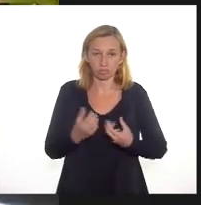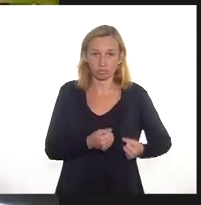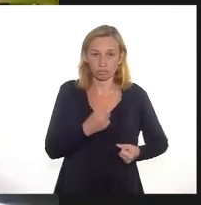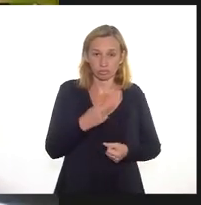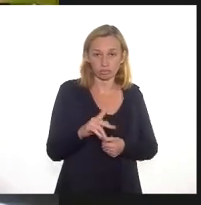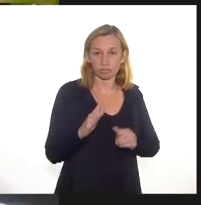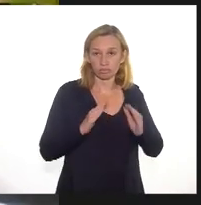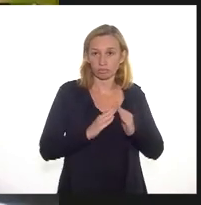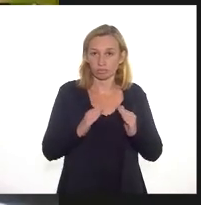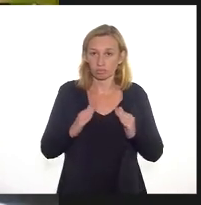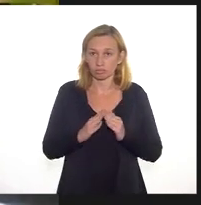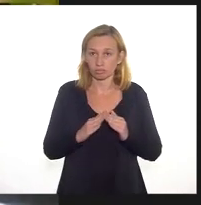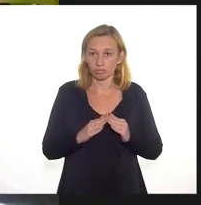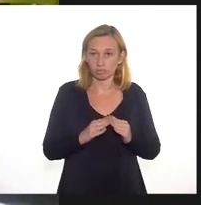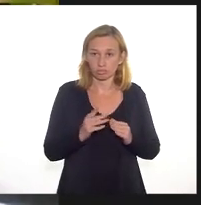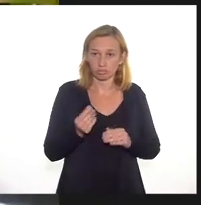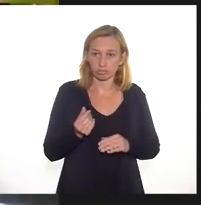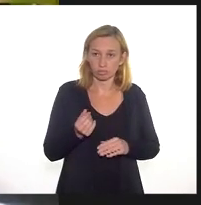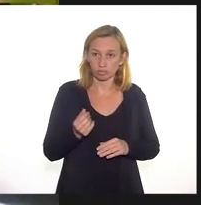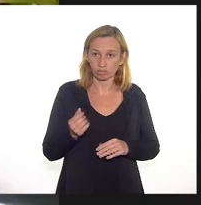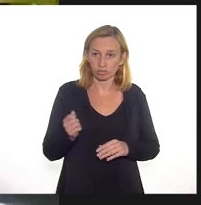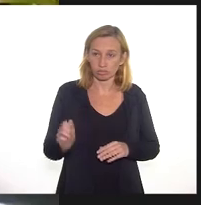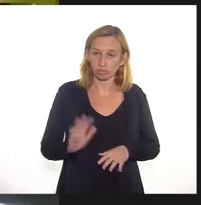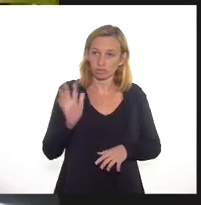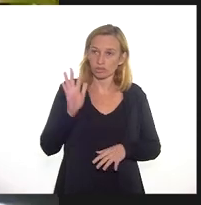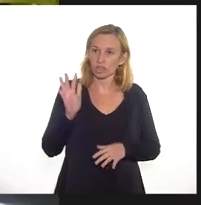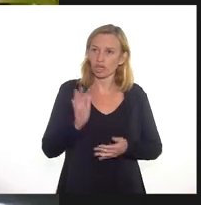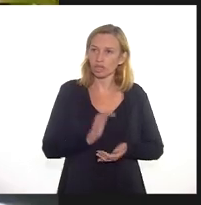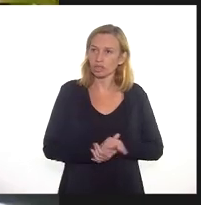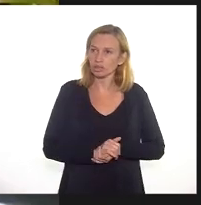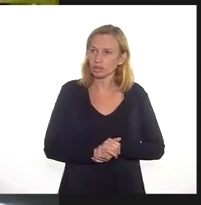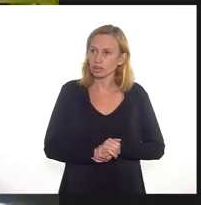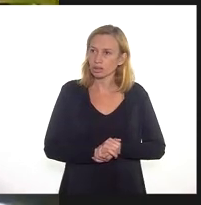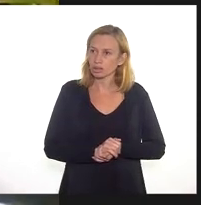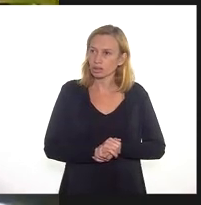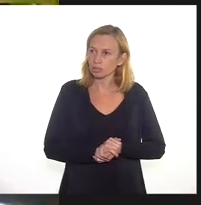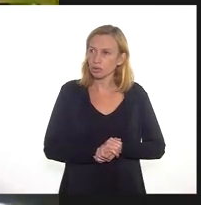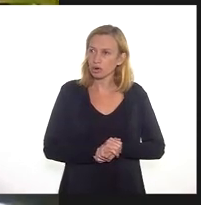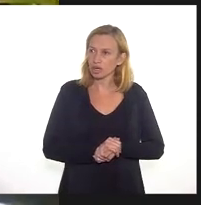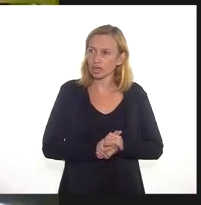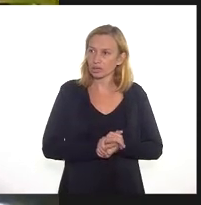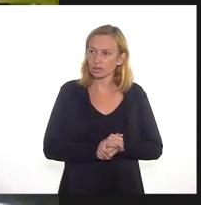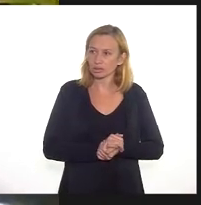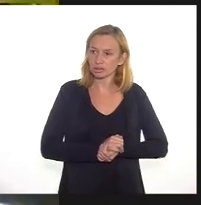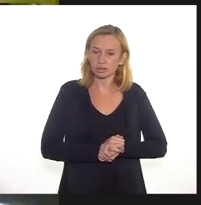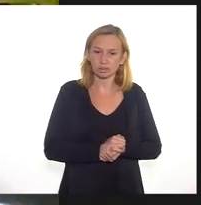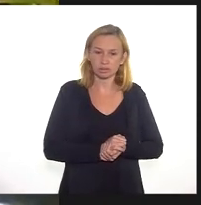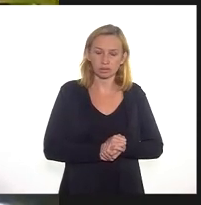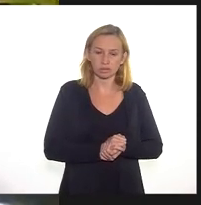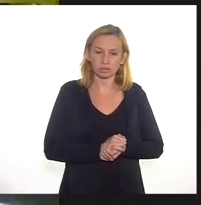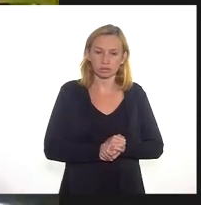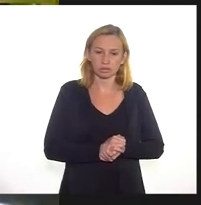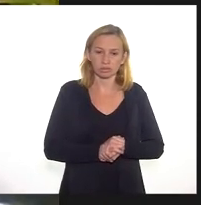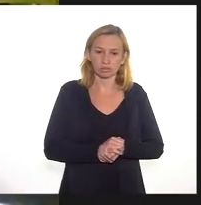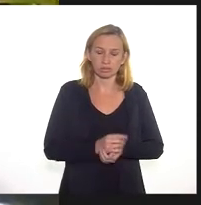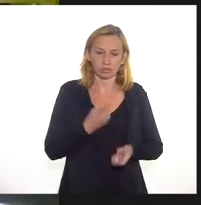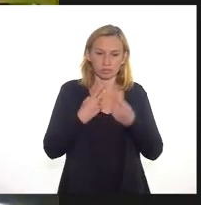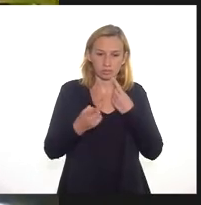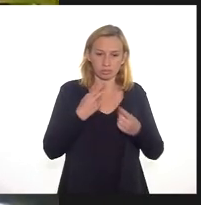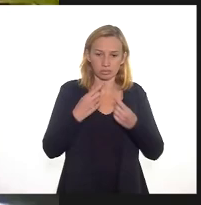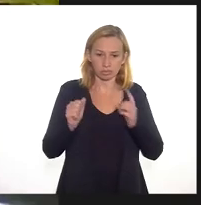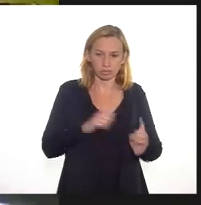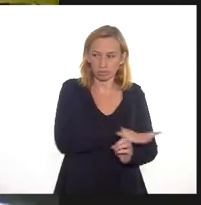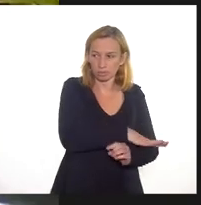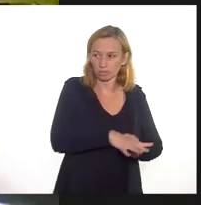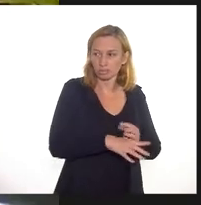casa uma conta muito alta por uma escolha feita sem o debate social